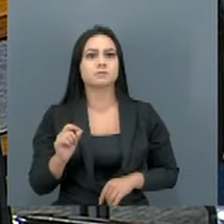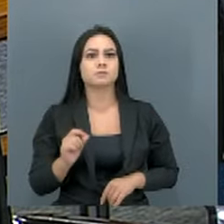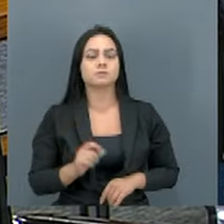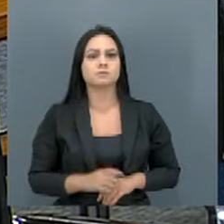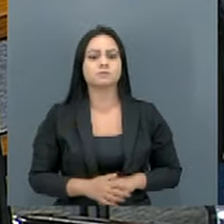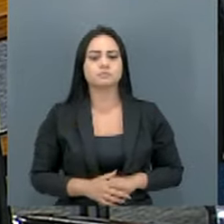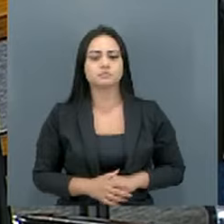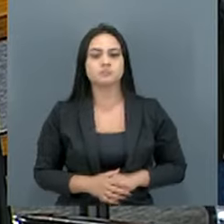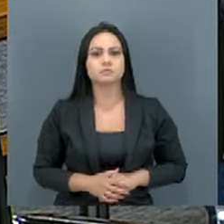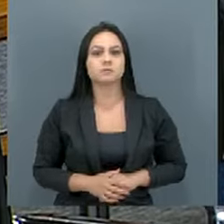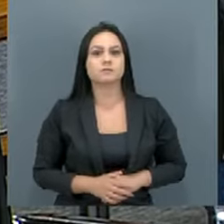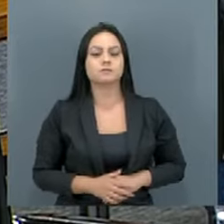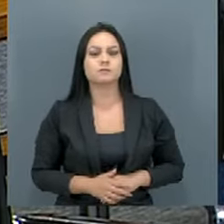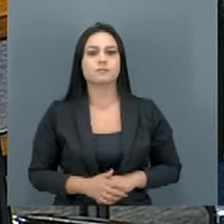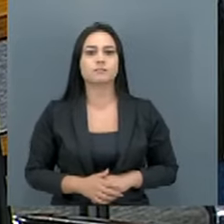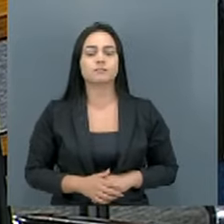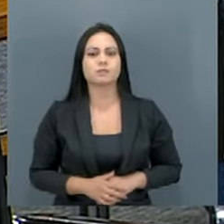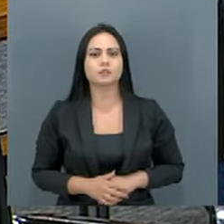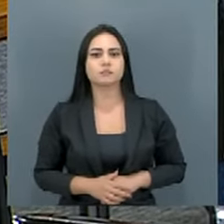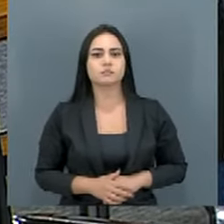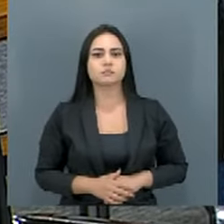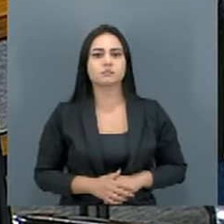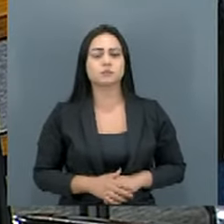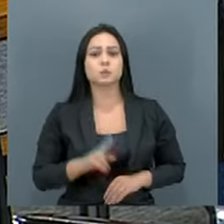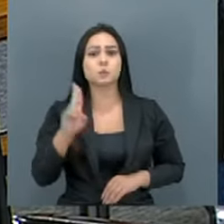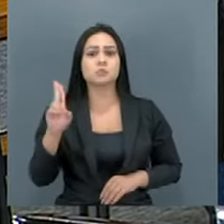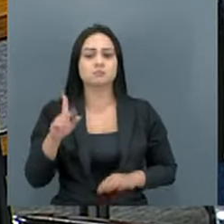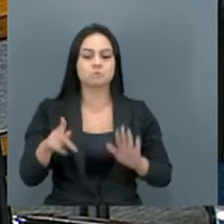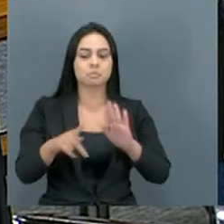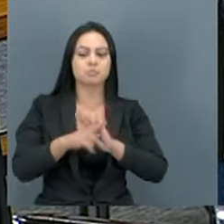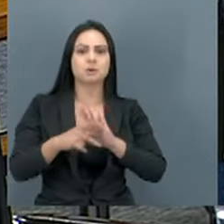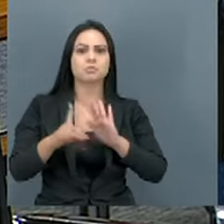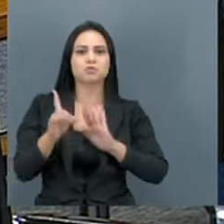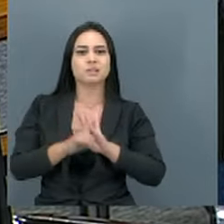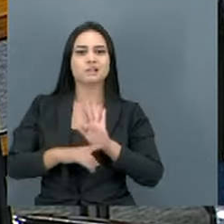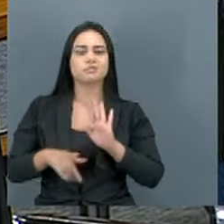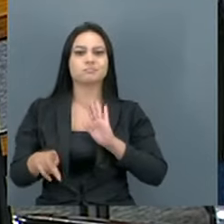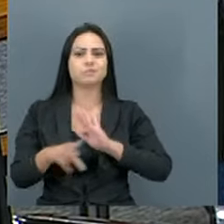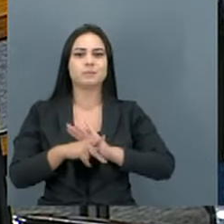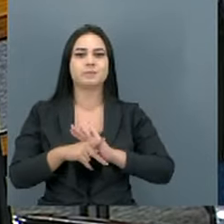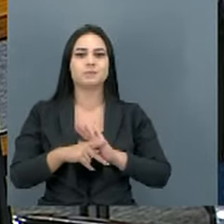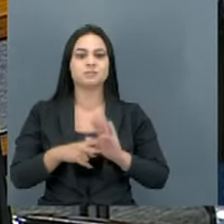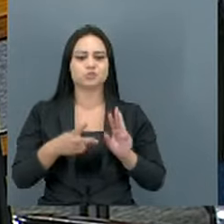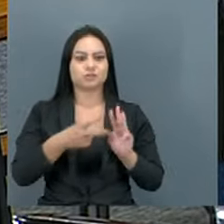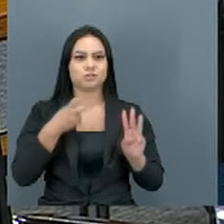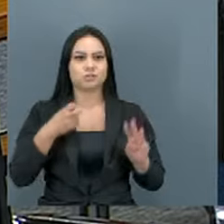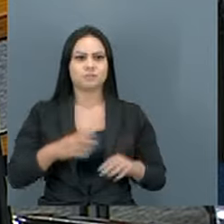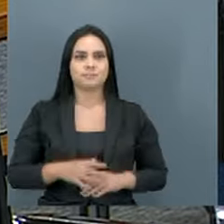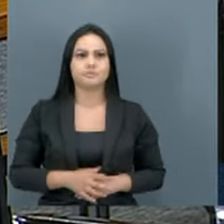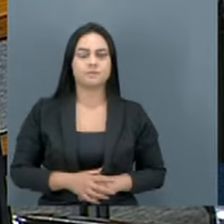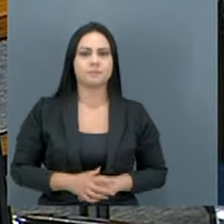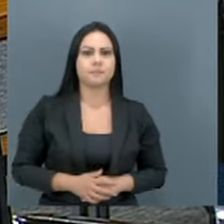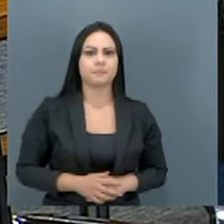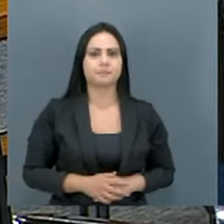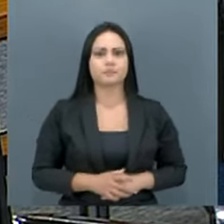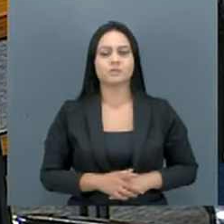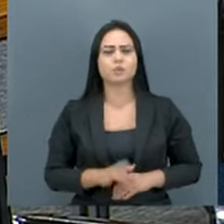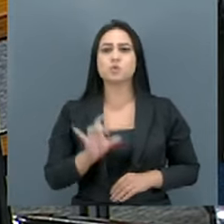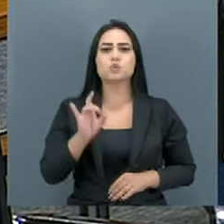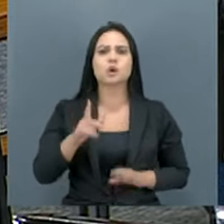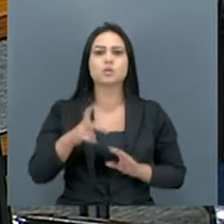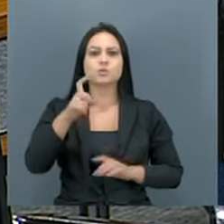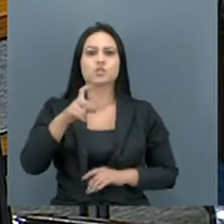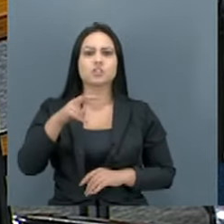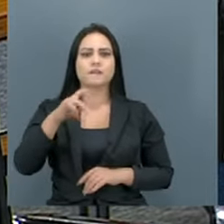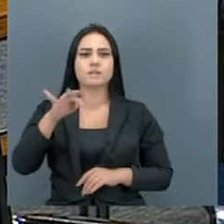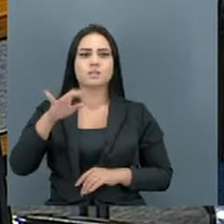do que desfrutar daquilo que é de vocês, que é das etnias indígenas, não só do Chavante,